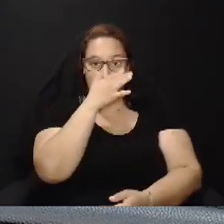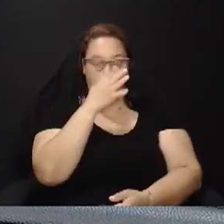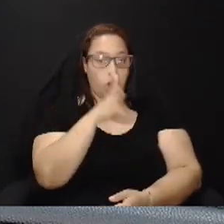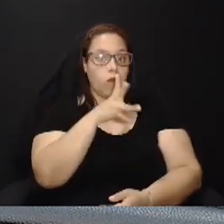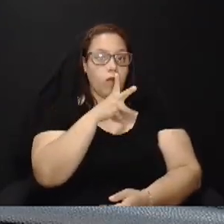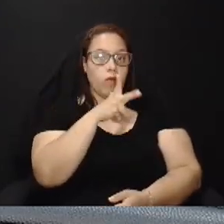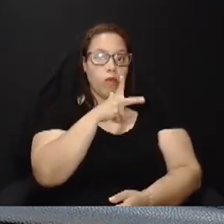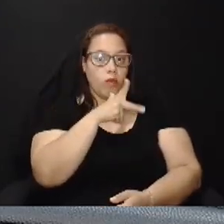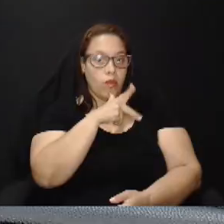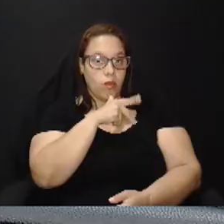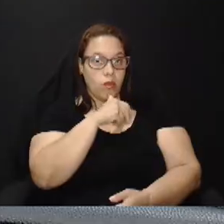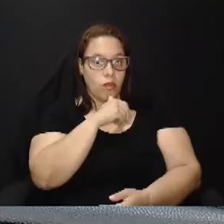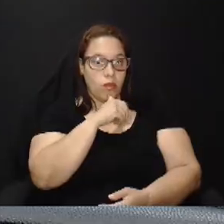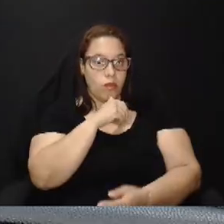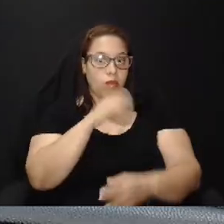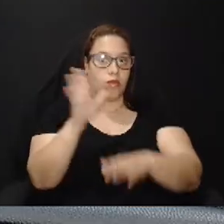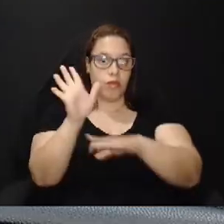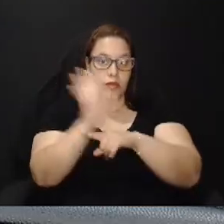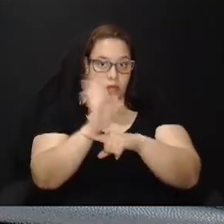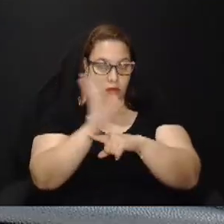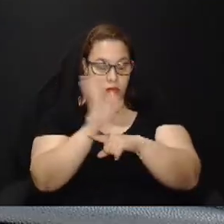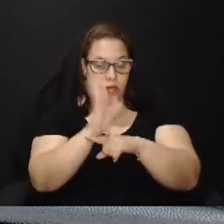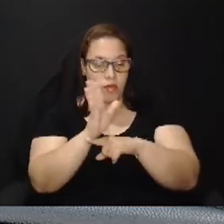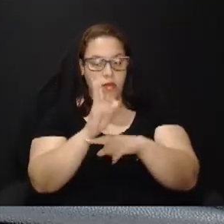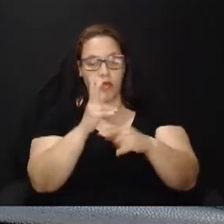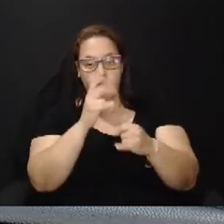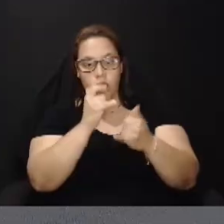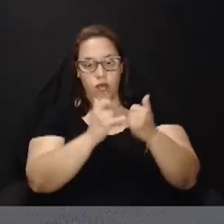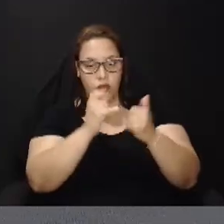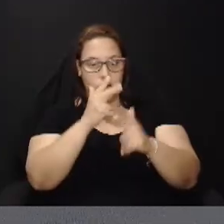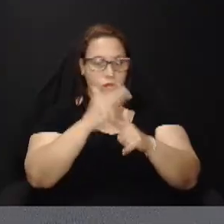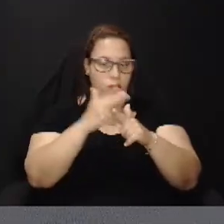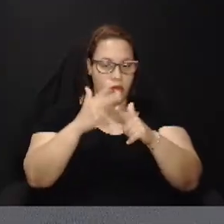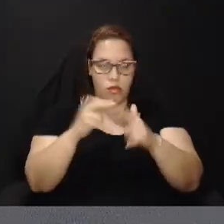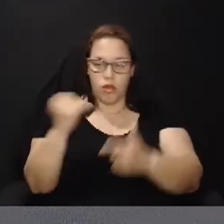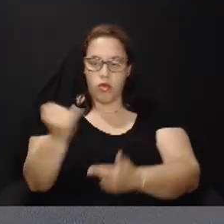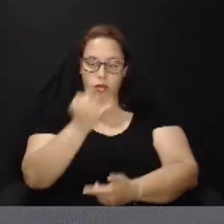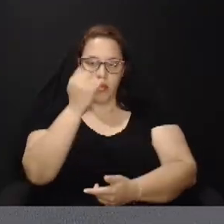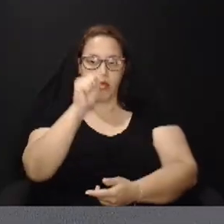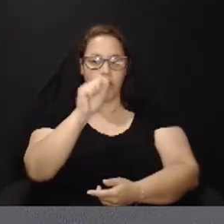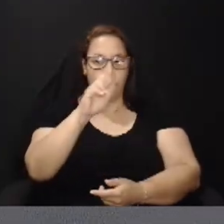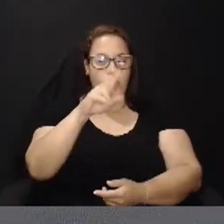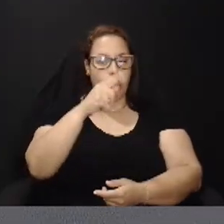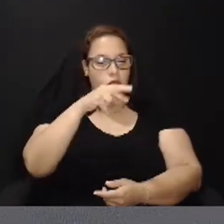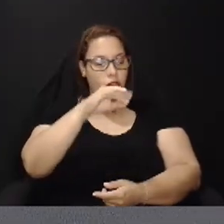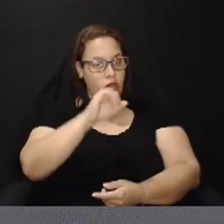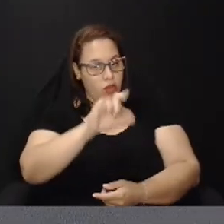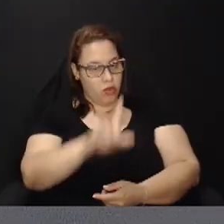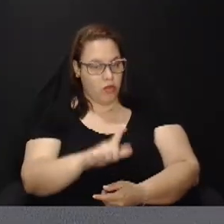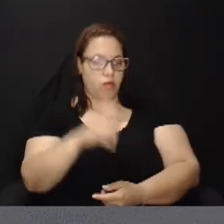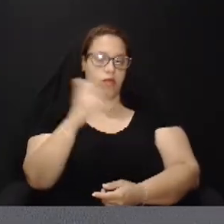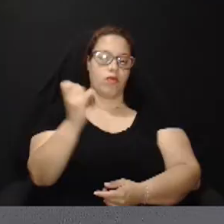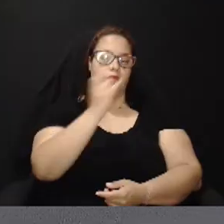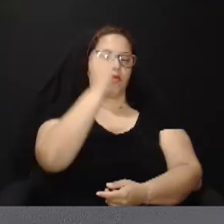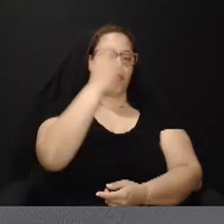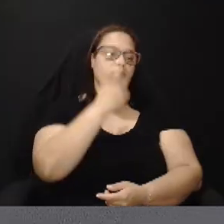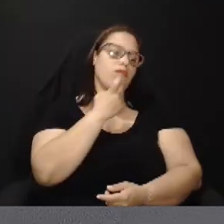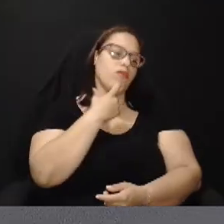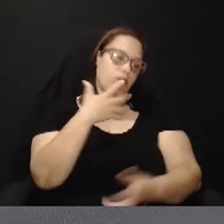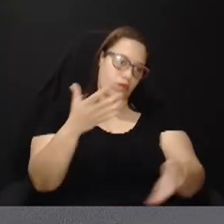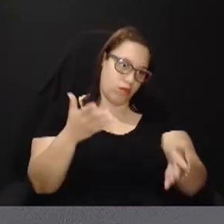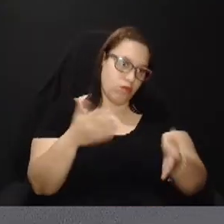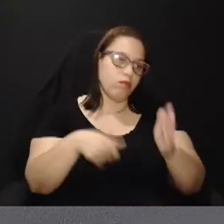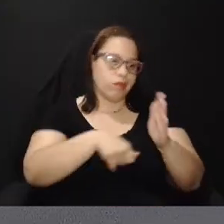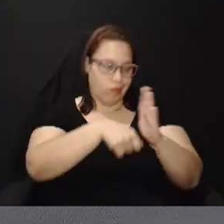no cenário audiovisual, enfim. É bem importante essa honraria também, acho que relevante. Campinas, né, também está na vanguarda